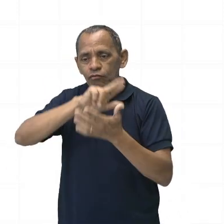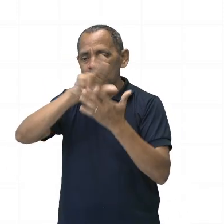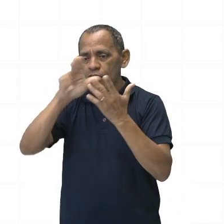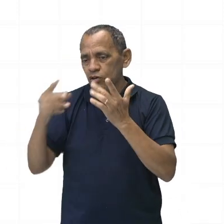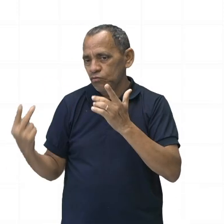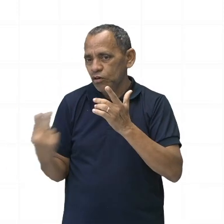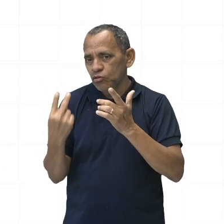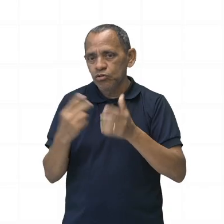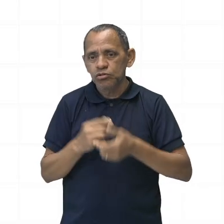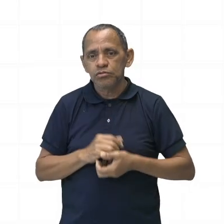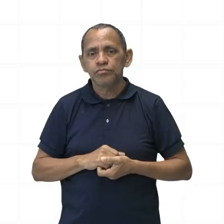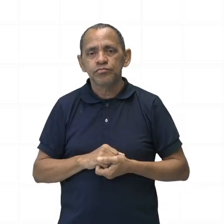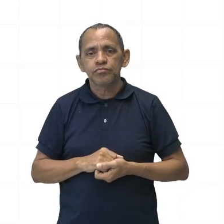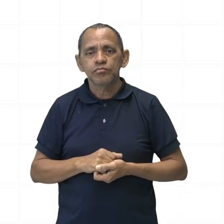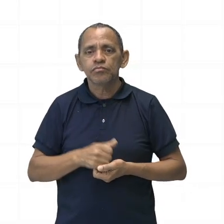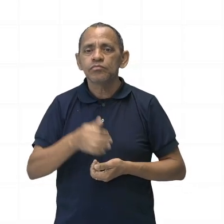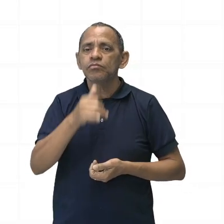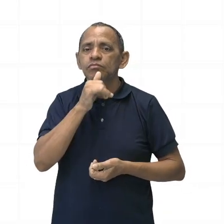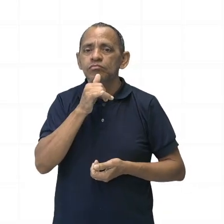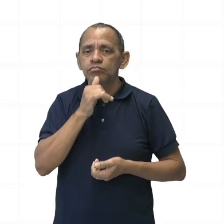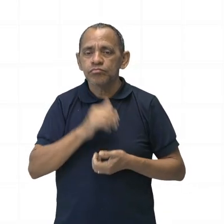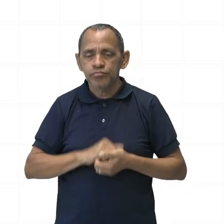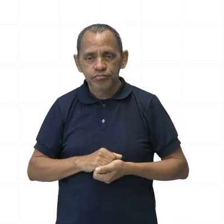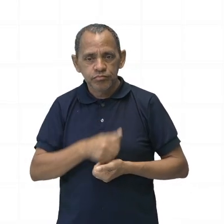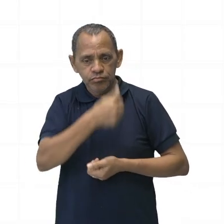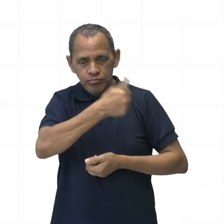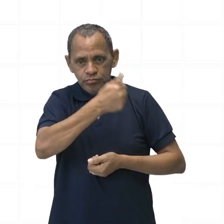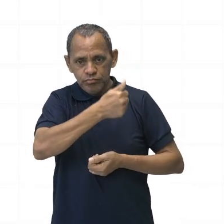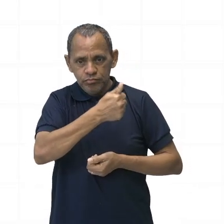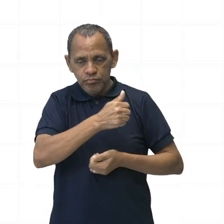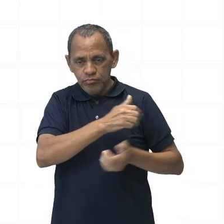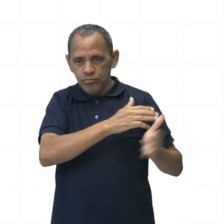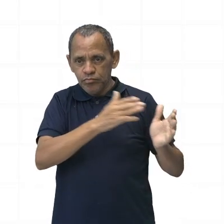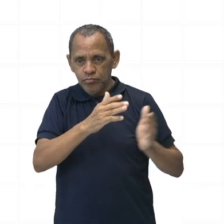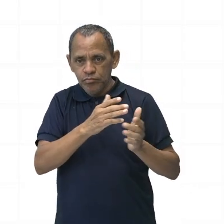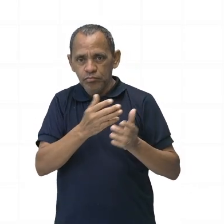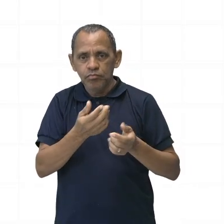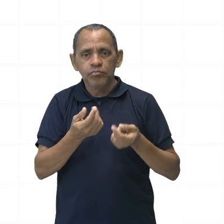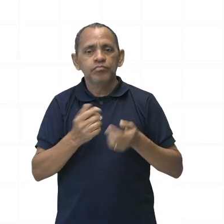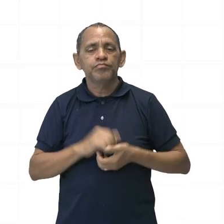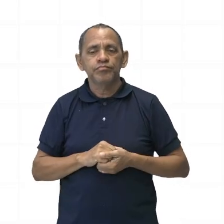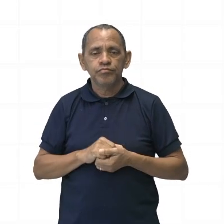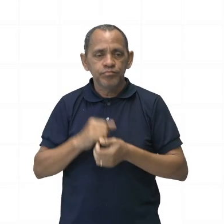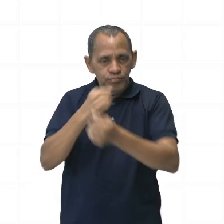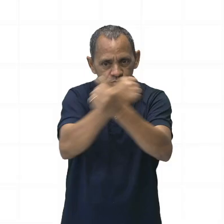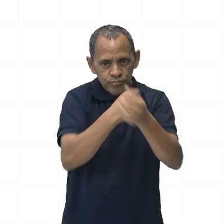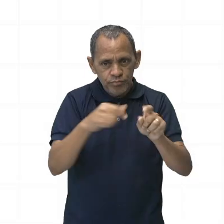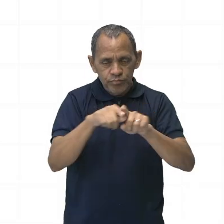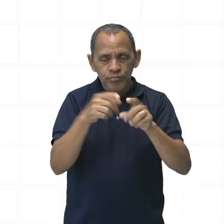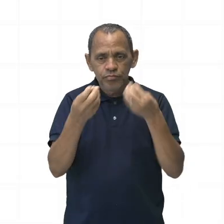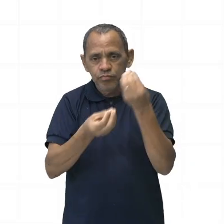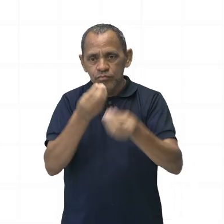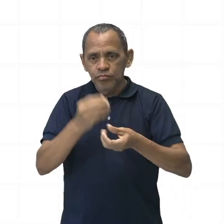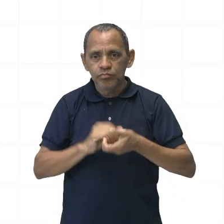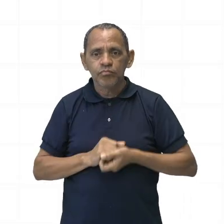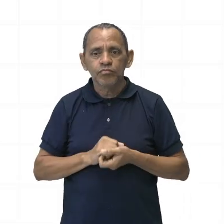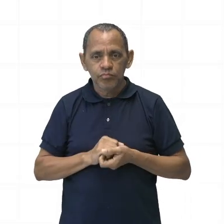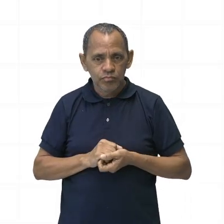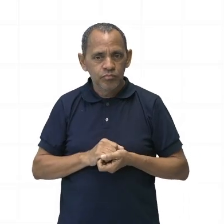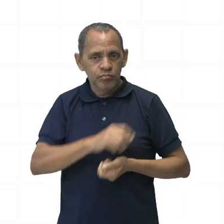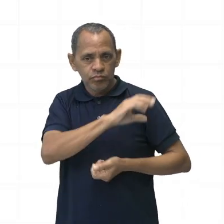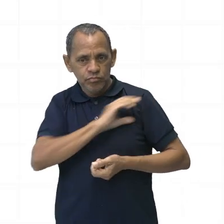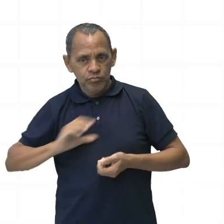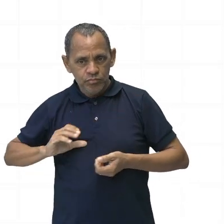modernidade, à pós-modernidade, em sua fase mais racionalizada, individualizada, mercantilizada e técnico-científico,